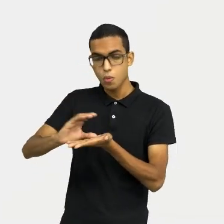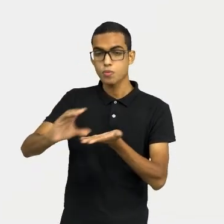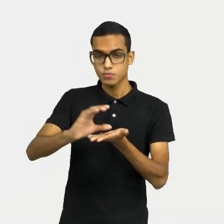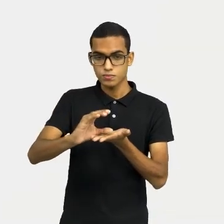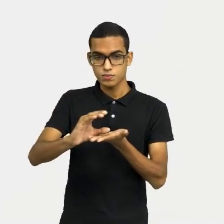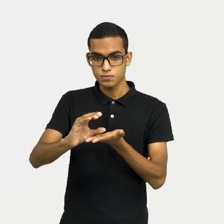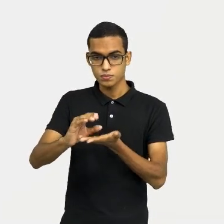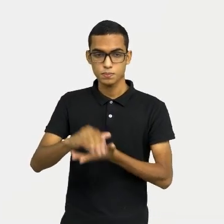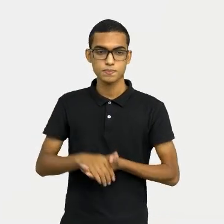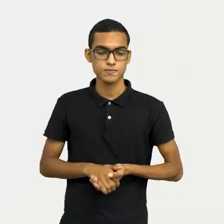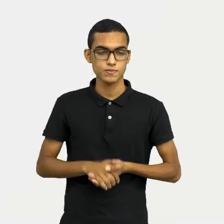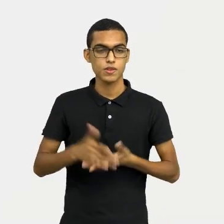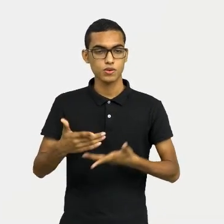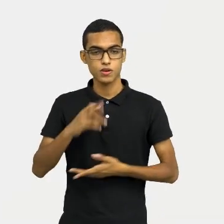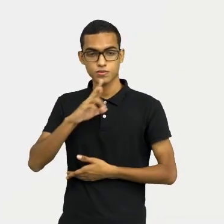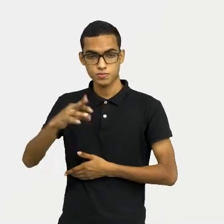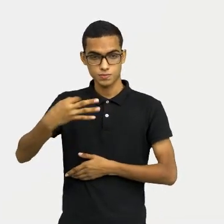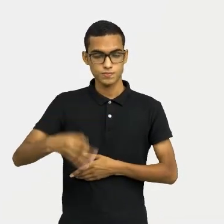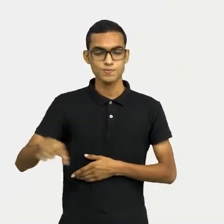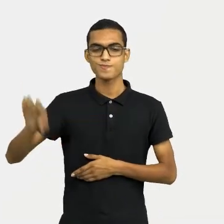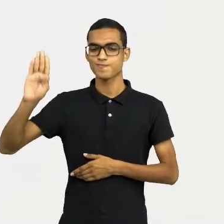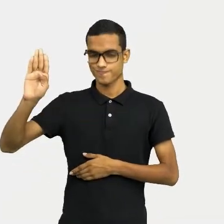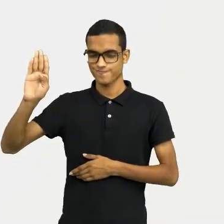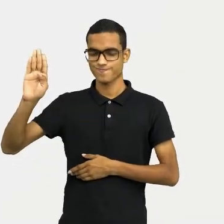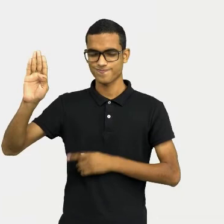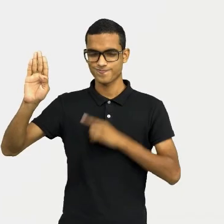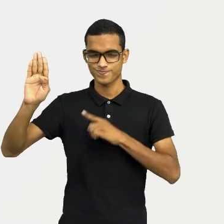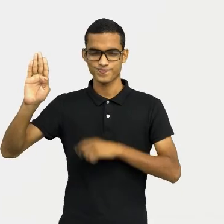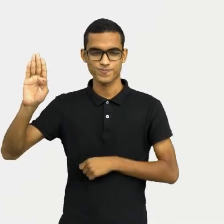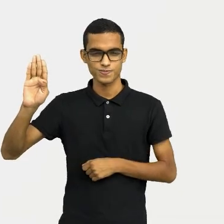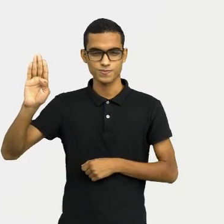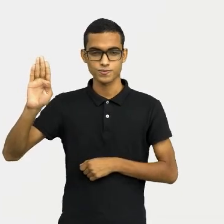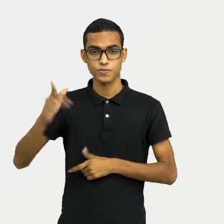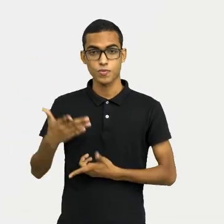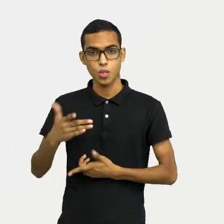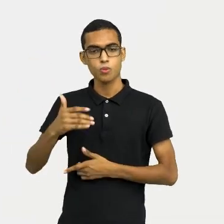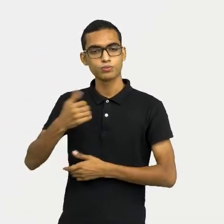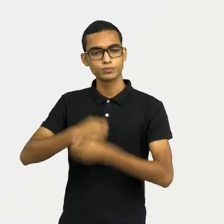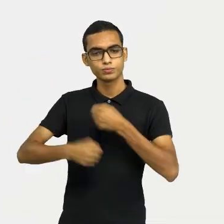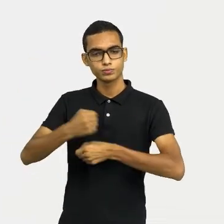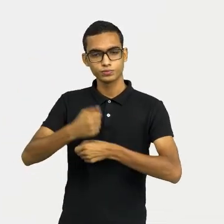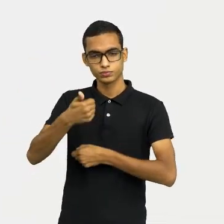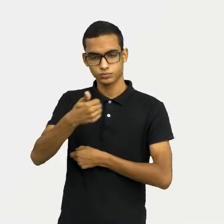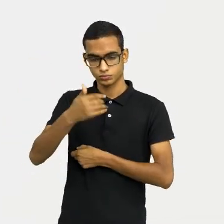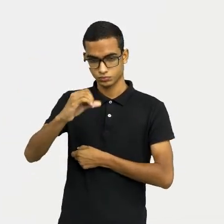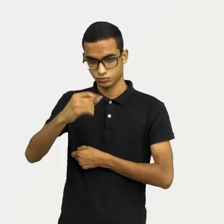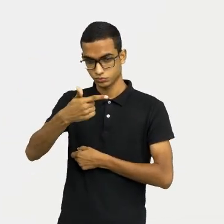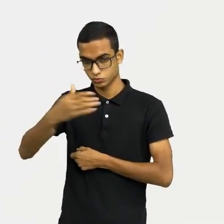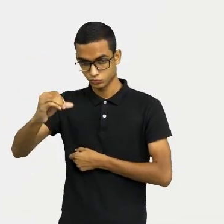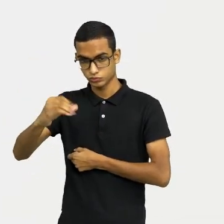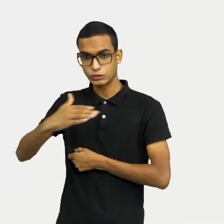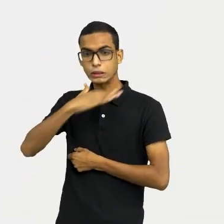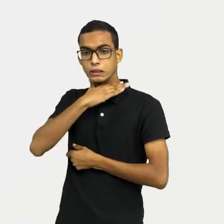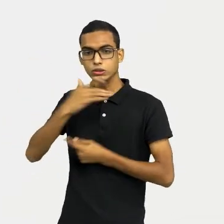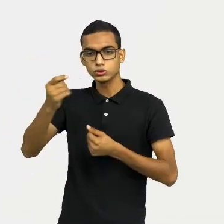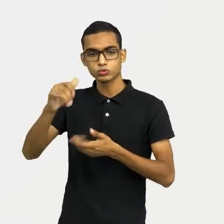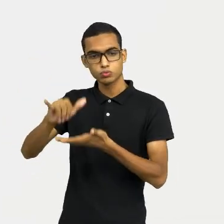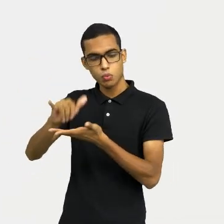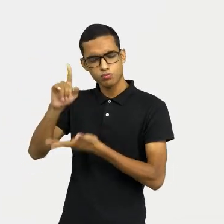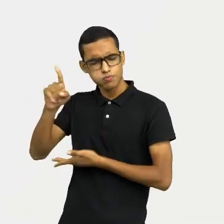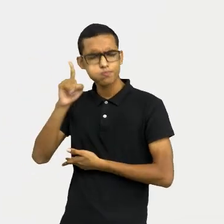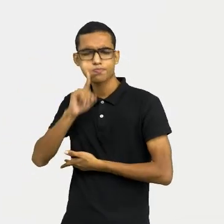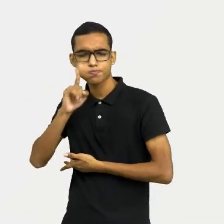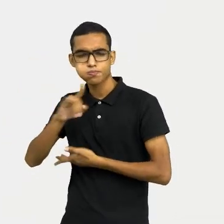Letra B. Olha aí. A crise de 29 nos Estados Unidos quebrou a Bolsa de Valores de Nova